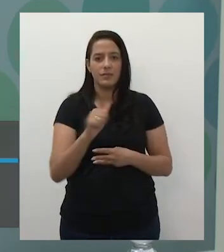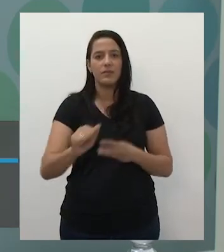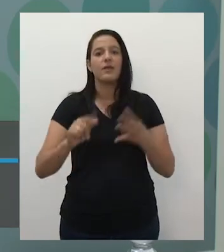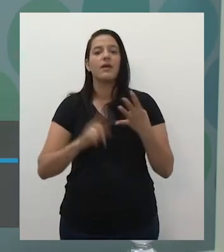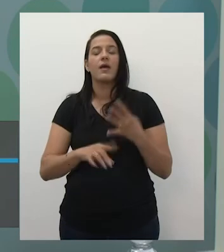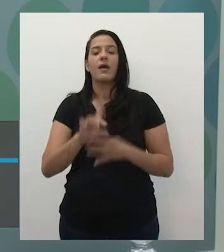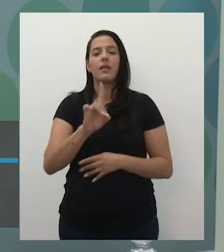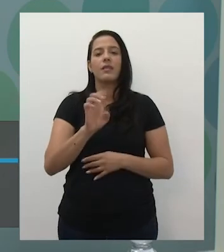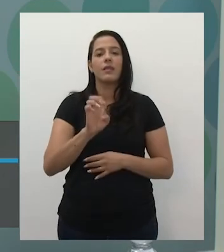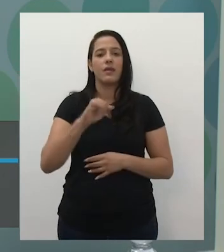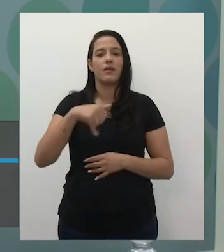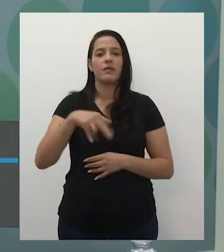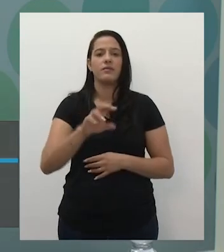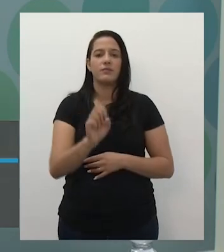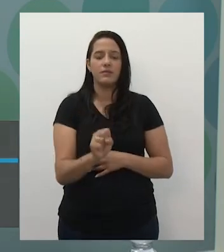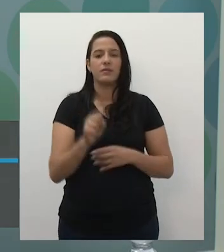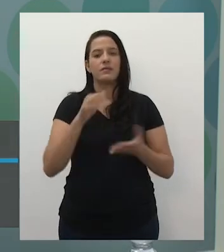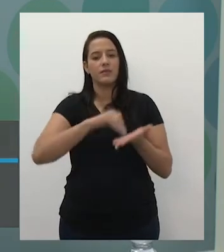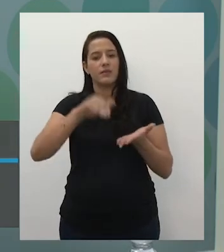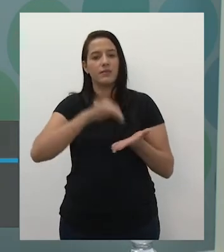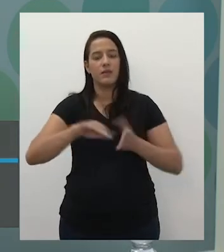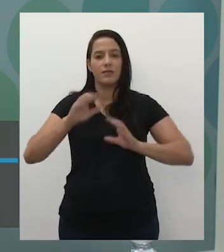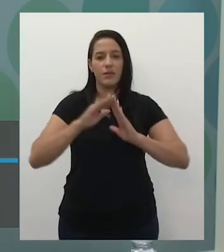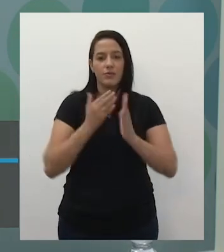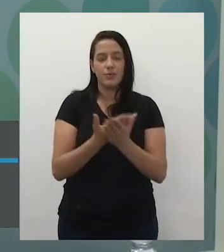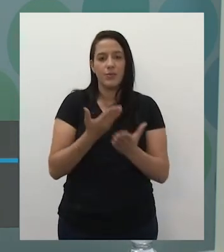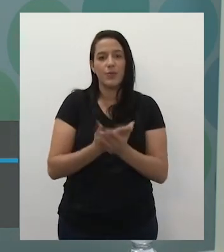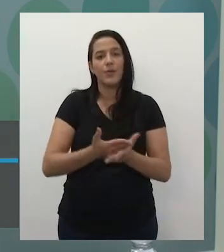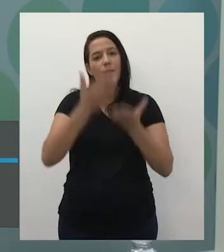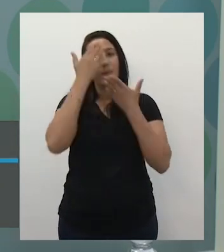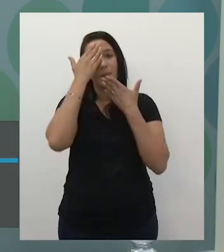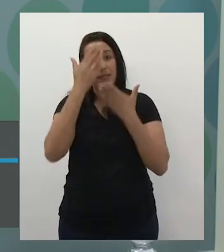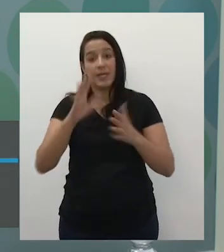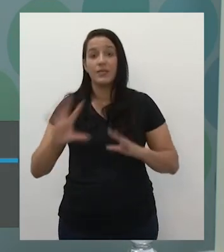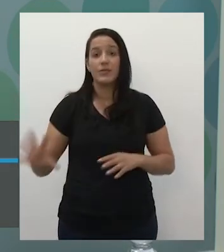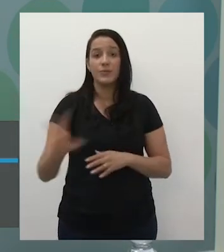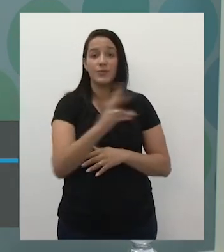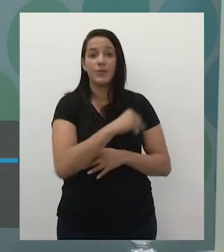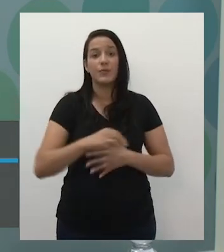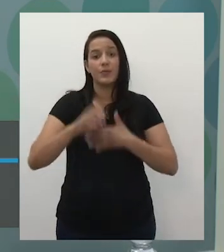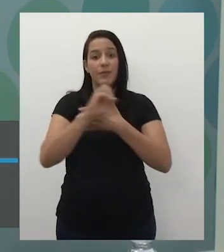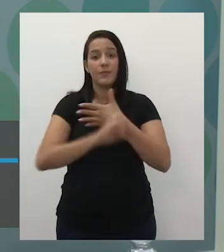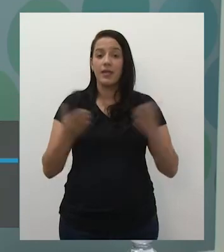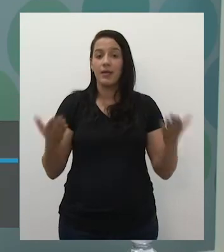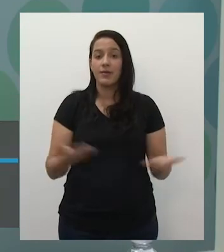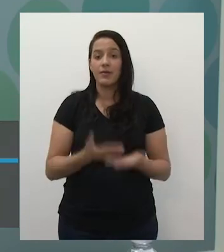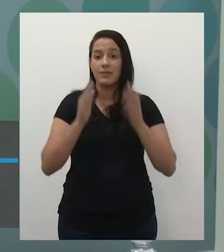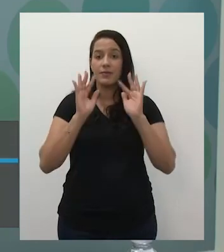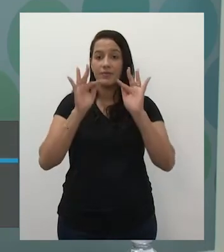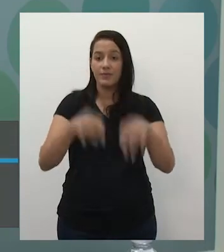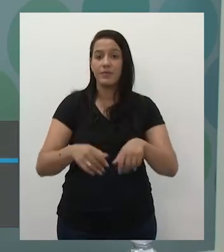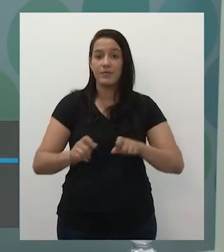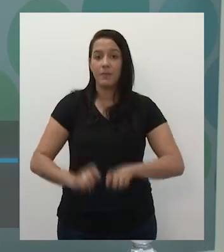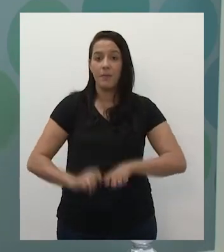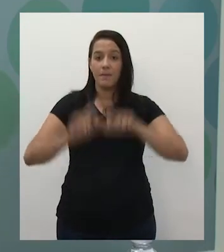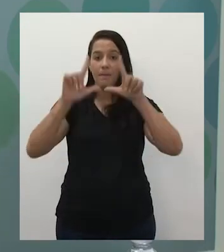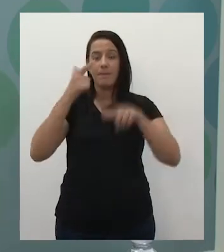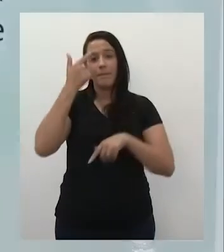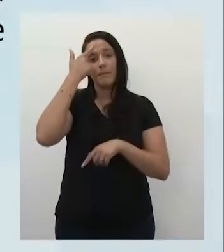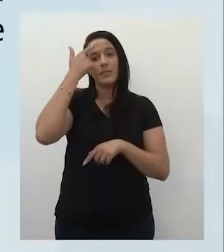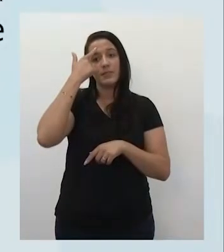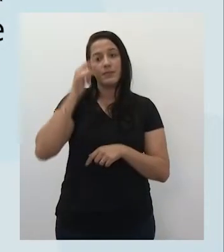muito importante também a gente pensar que o desenvolvimento, ele é contínuo, né, como eu vinha